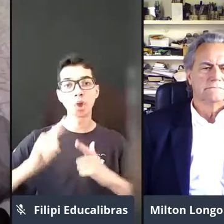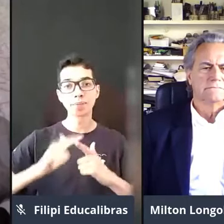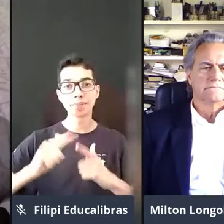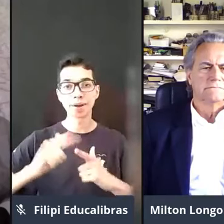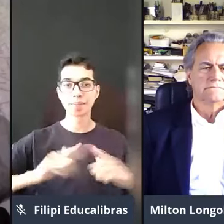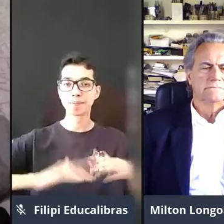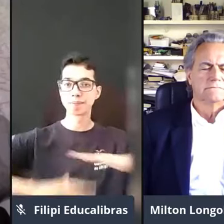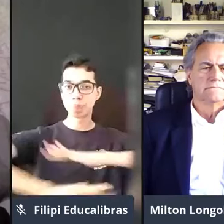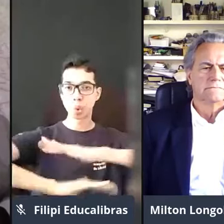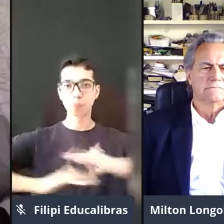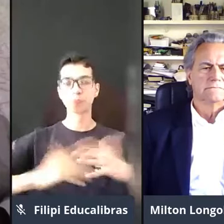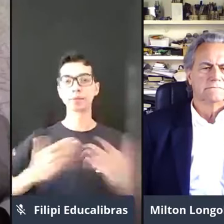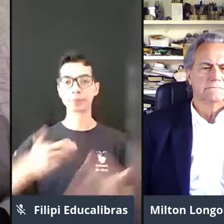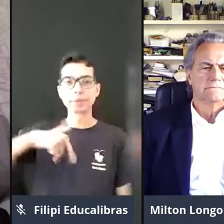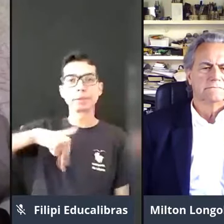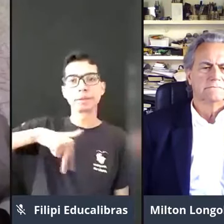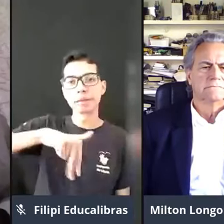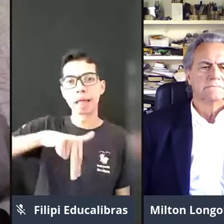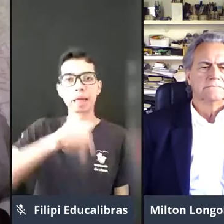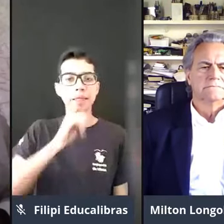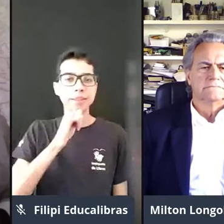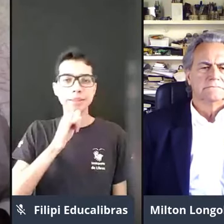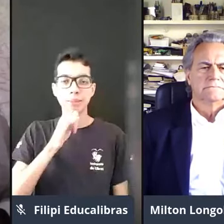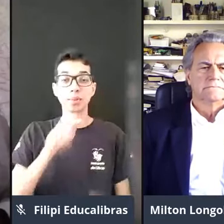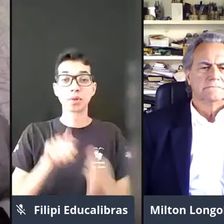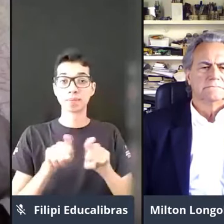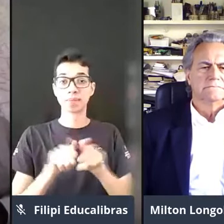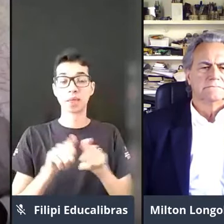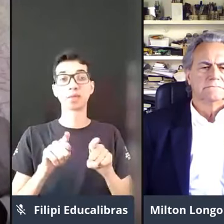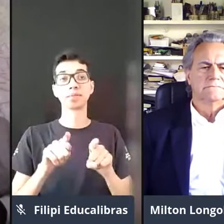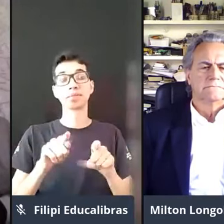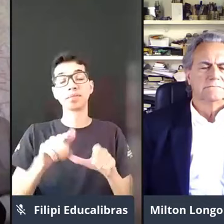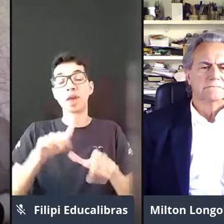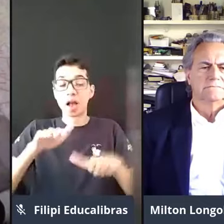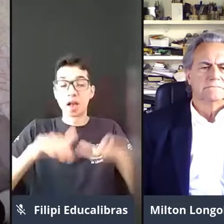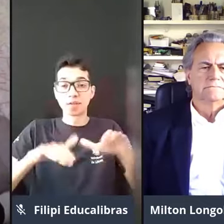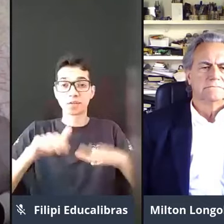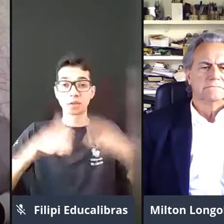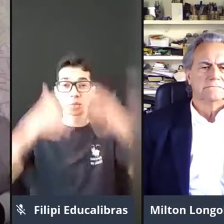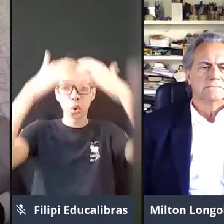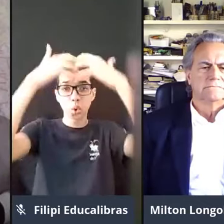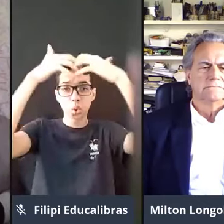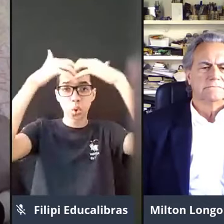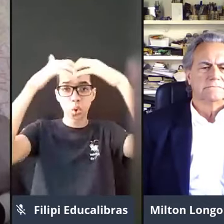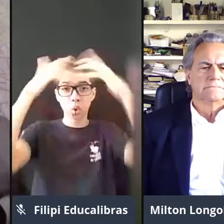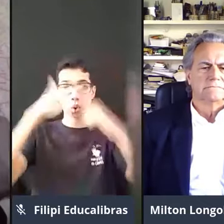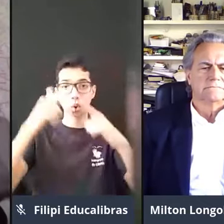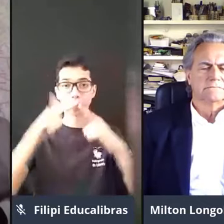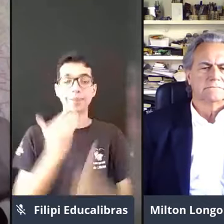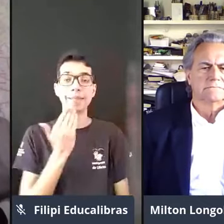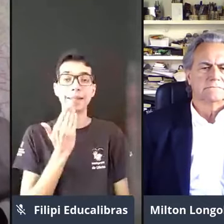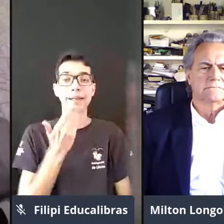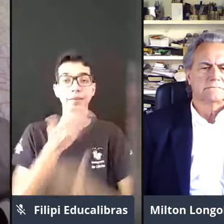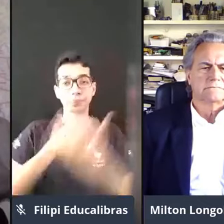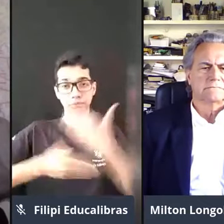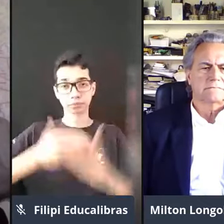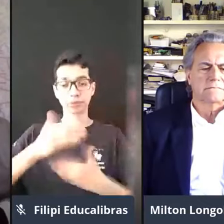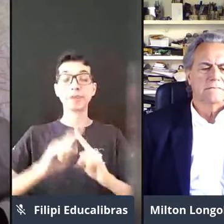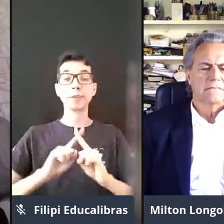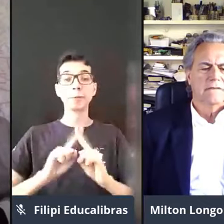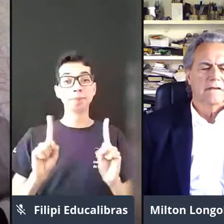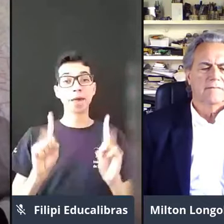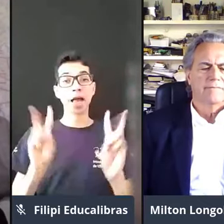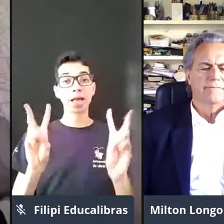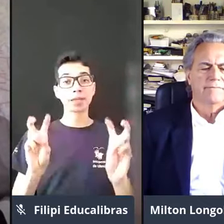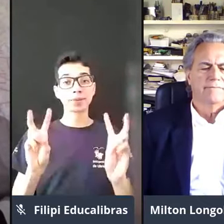inclusive limitações cognitivas. Mas o enfoque principal do trabalho da